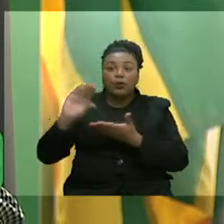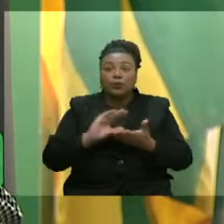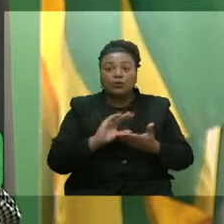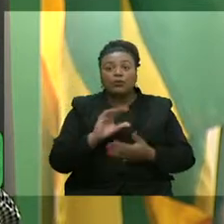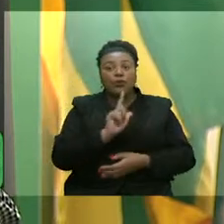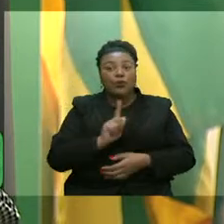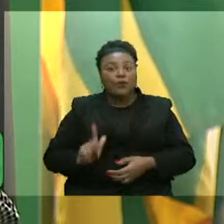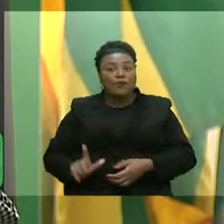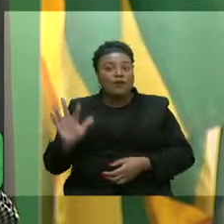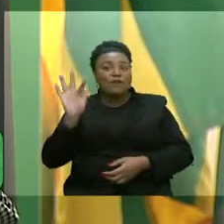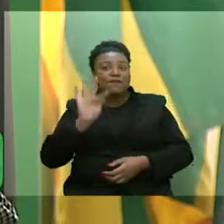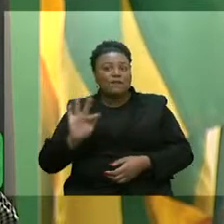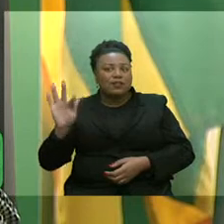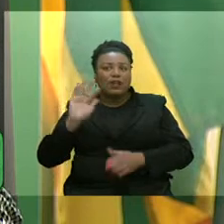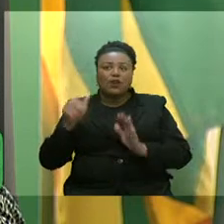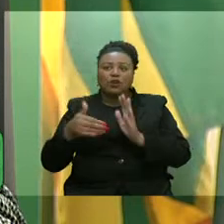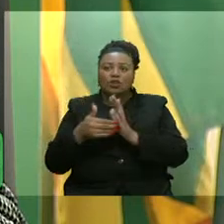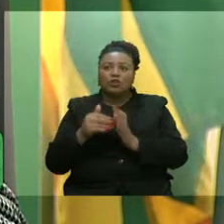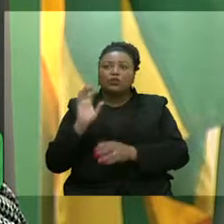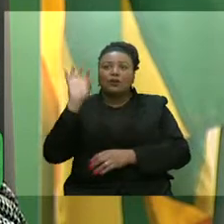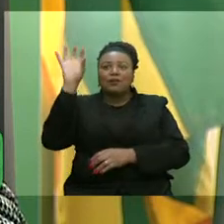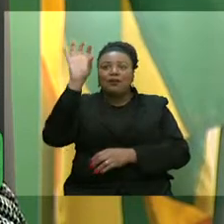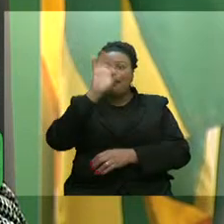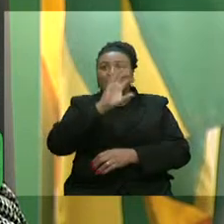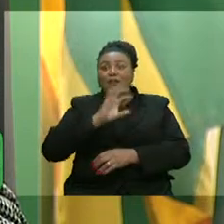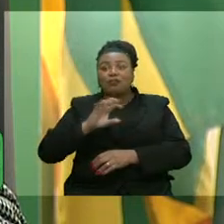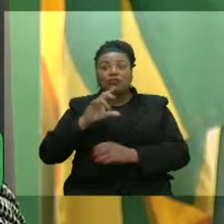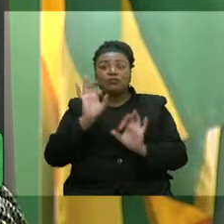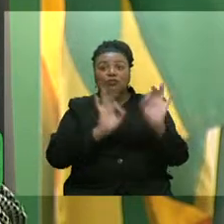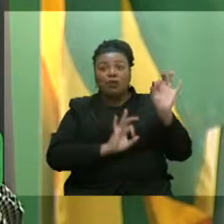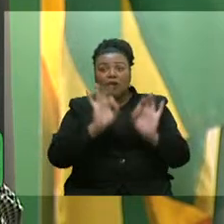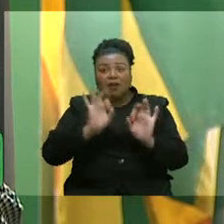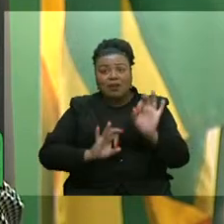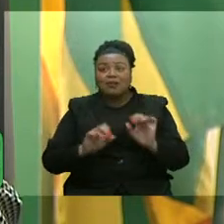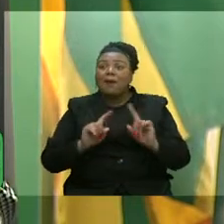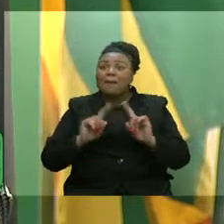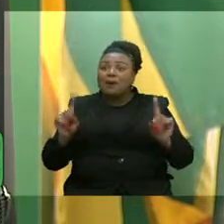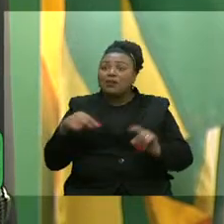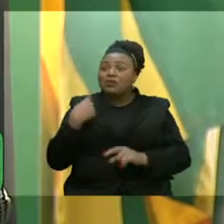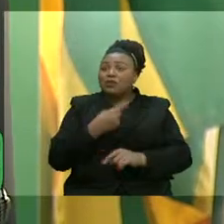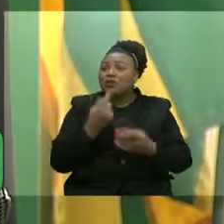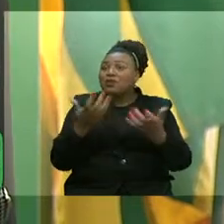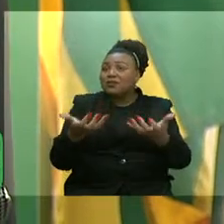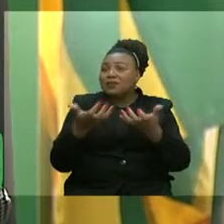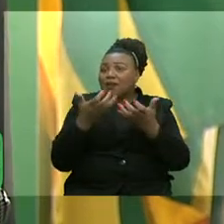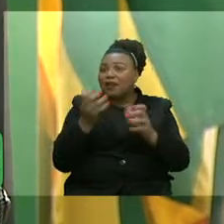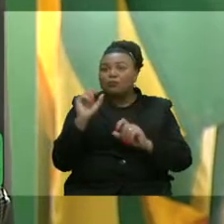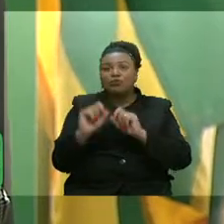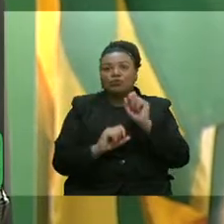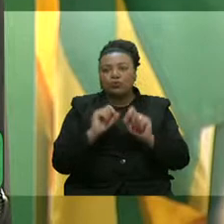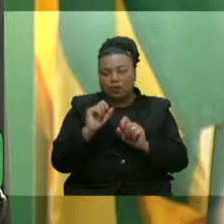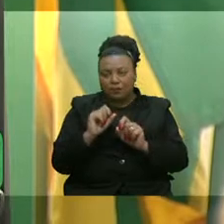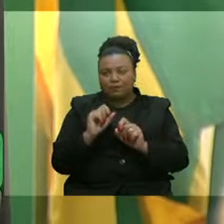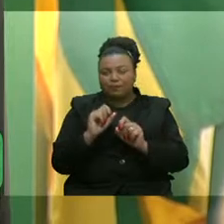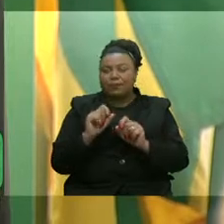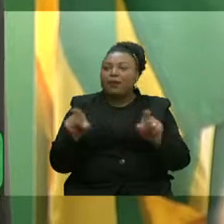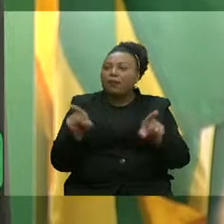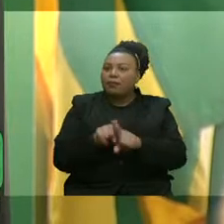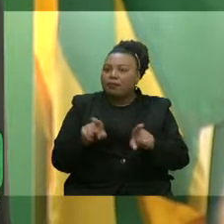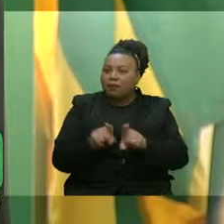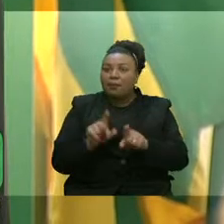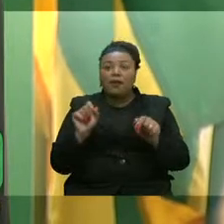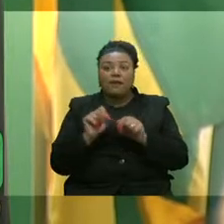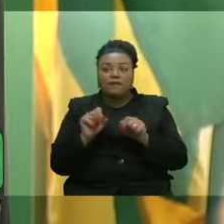federal, que todas as regiões estão programando. Mas nós pretendemos